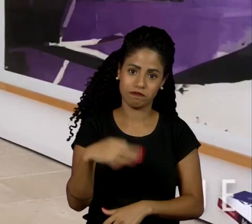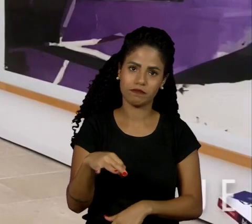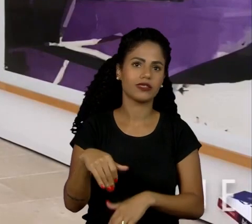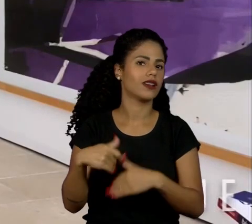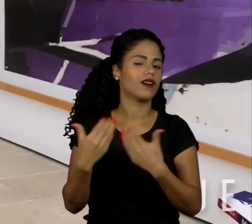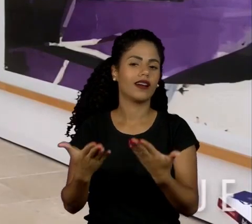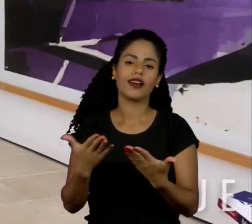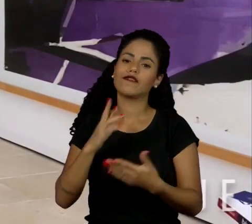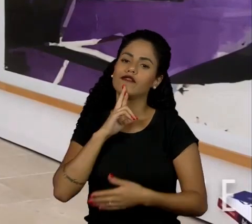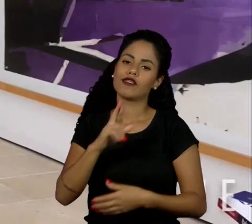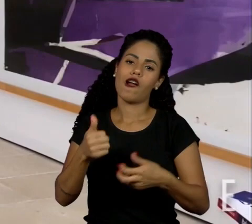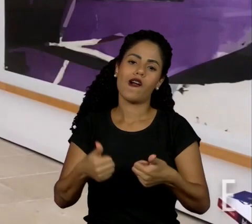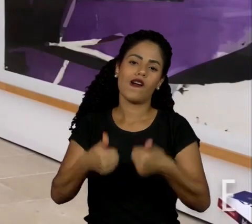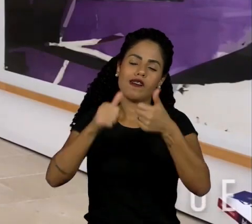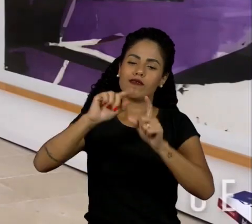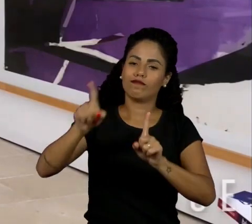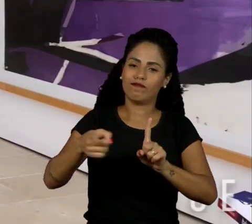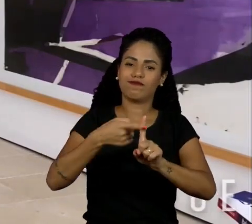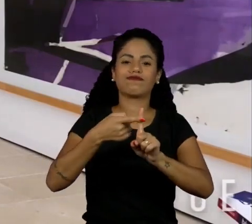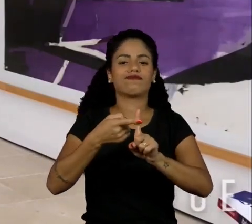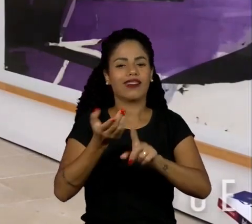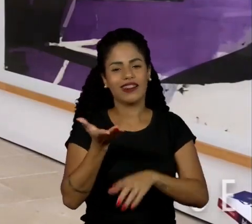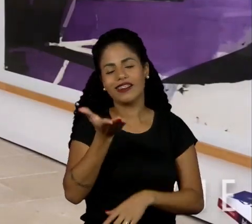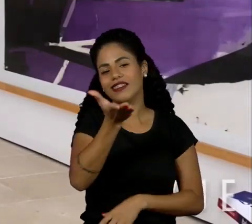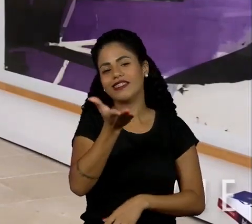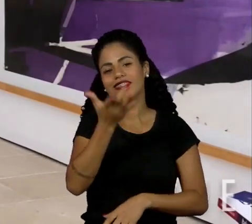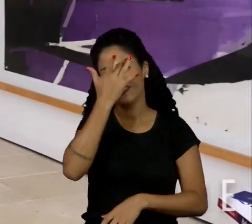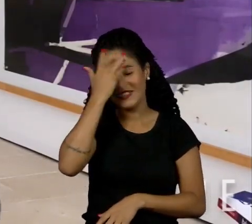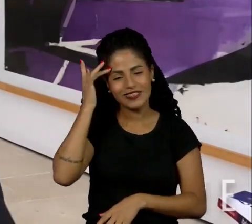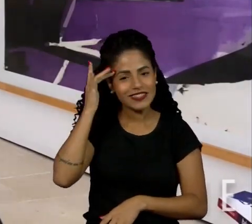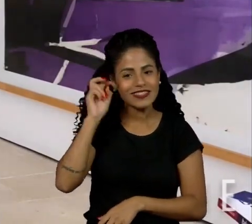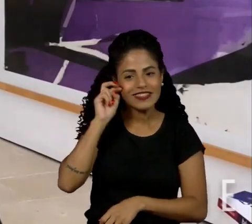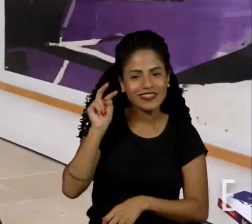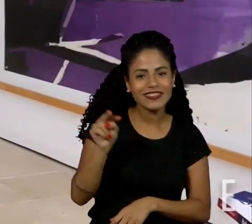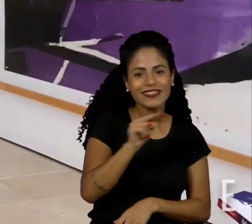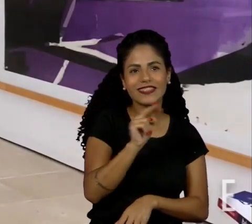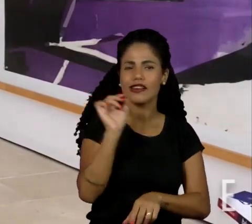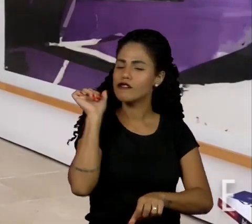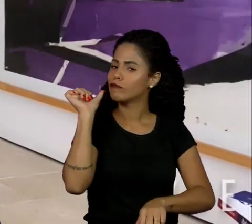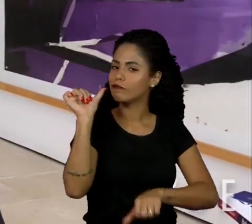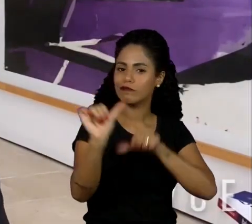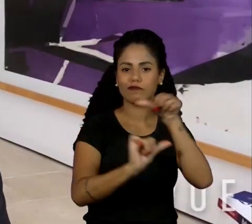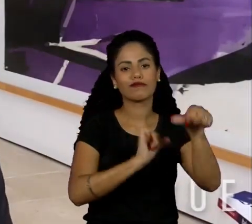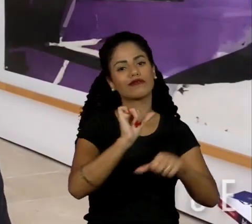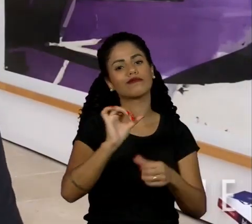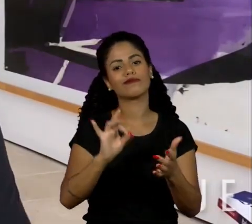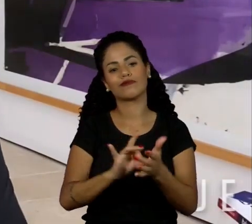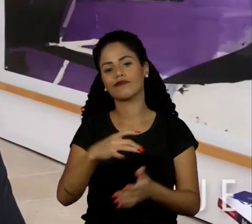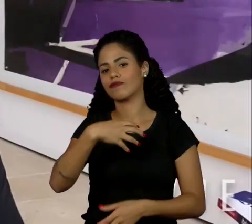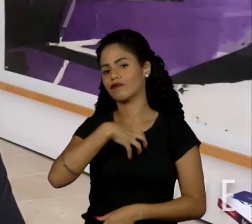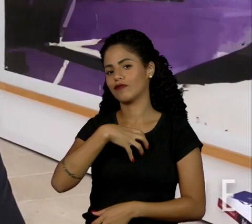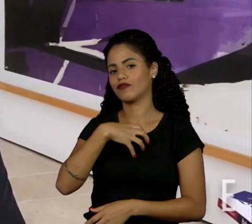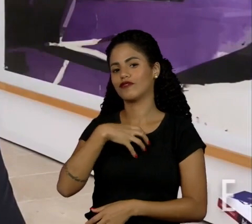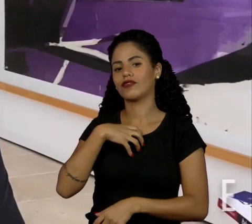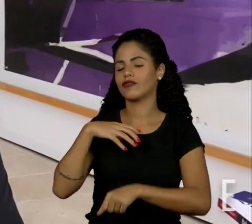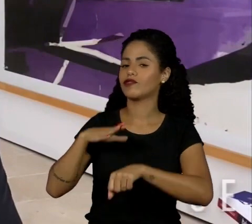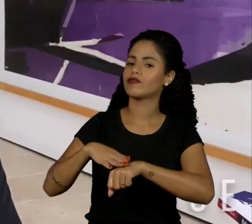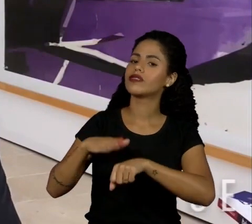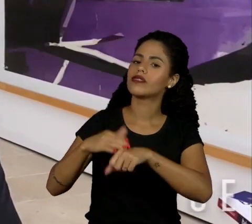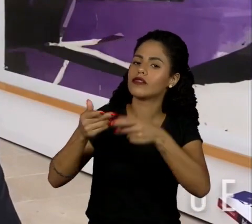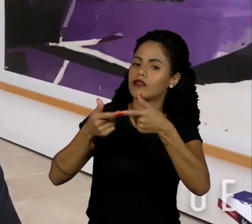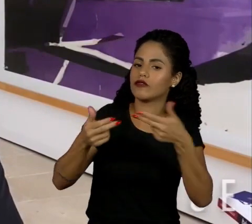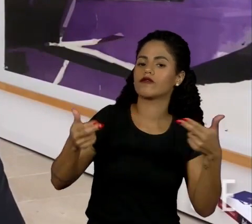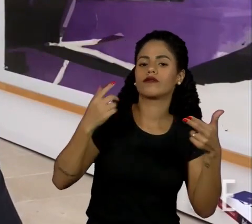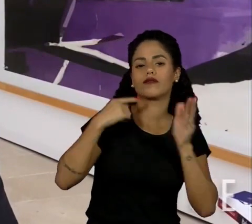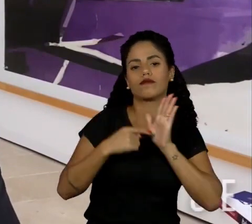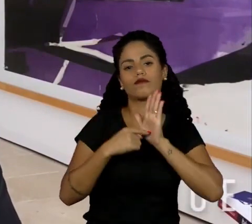Enfim, o resultado está aí para todo mundo ver. Eu acho que a gente mudou uma forma de fazer as coisas e